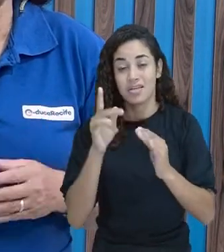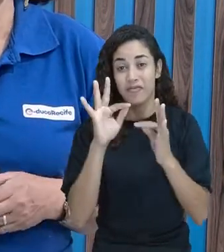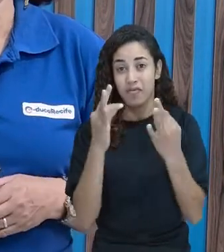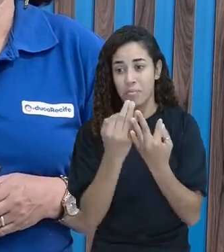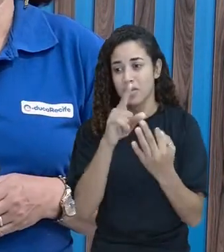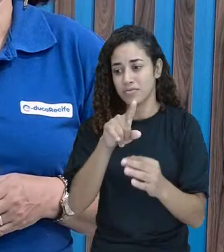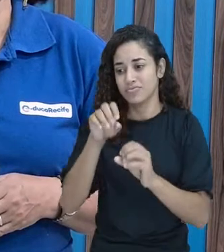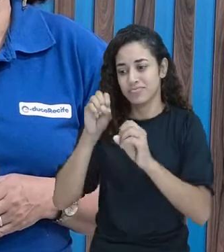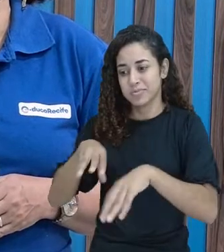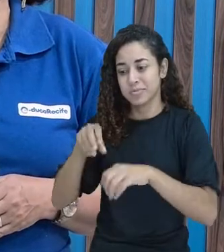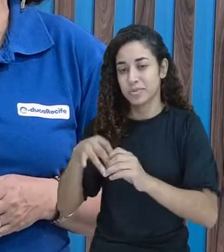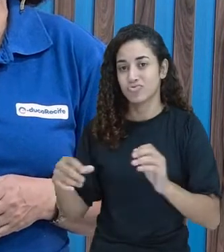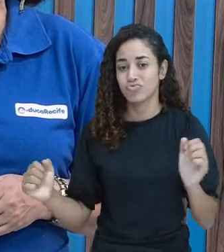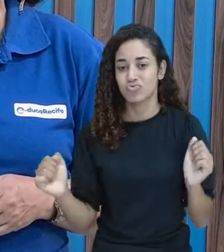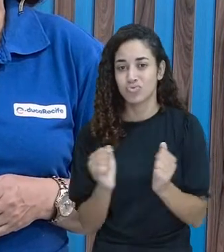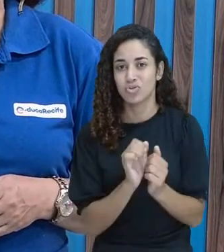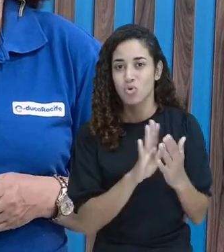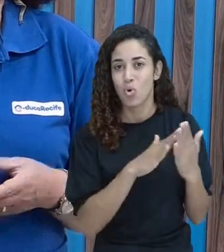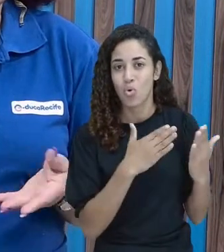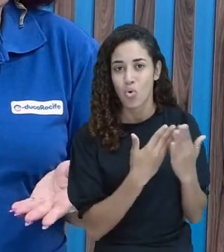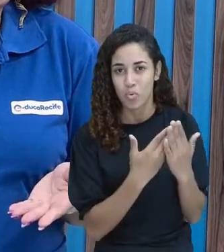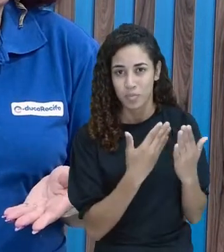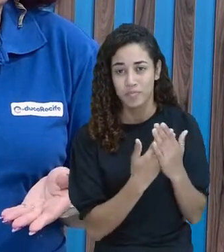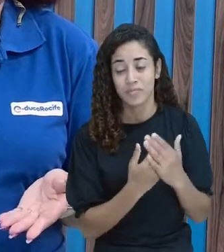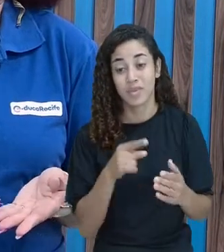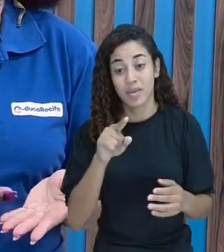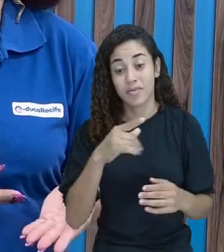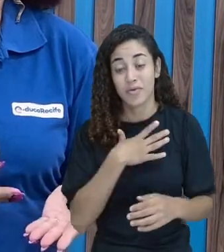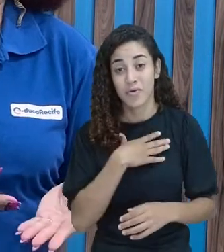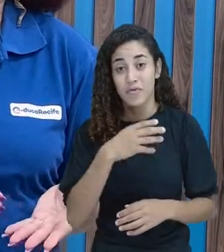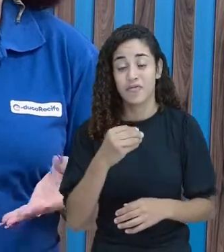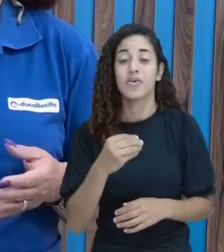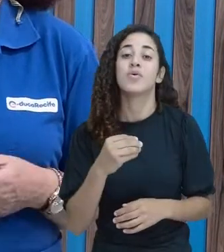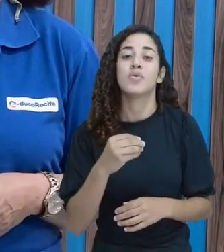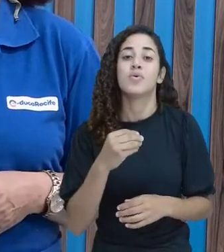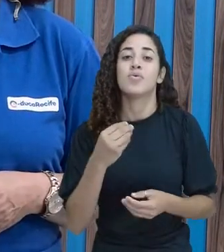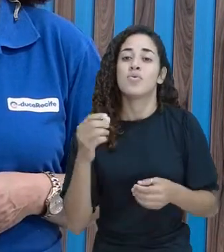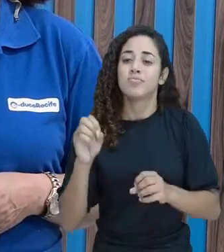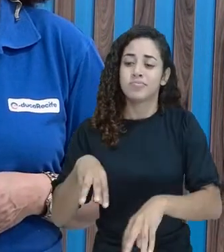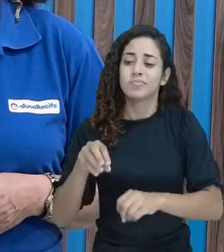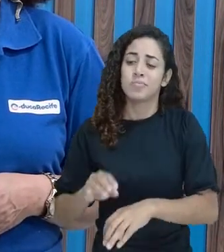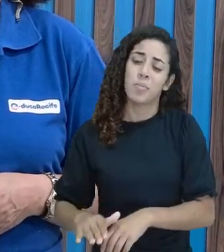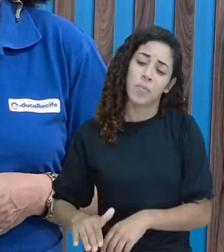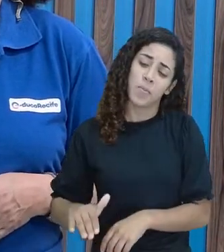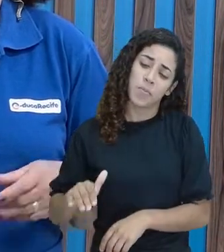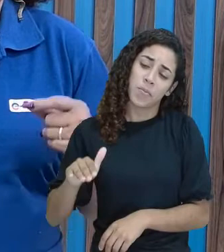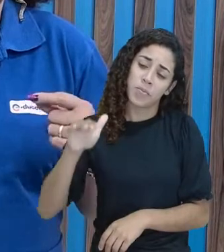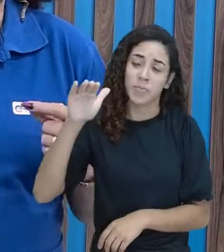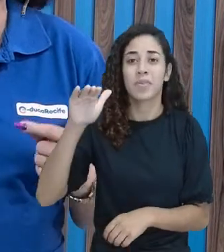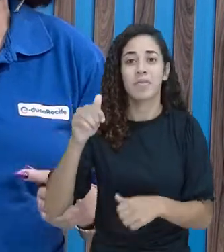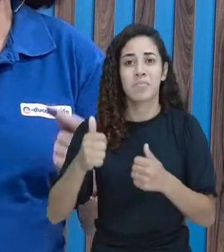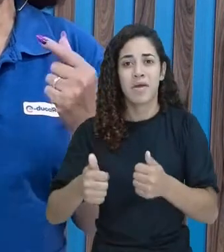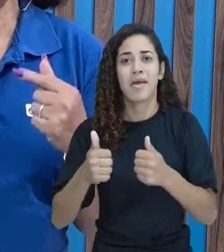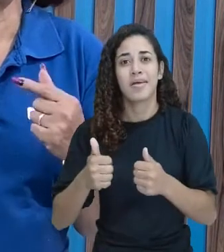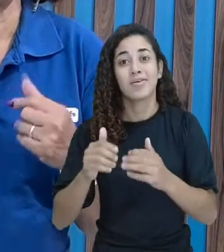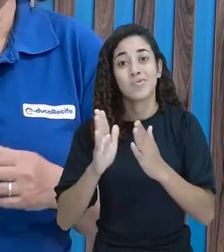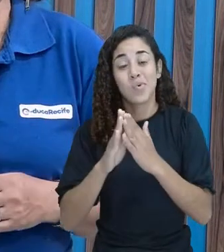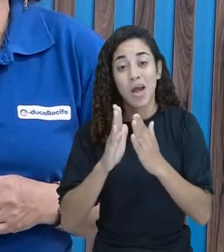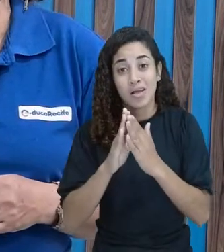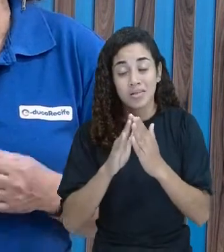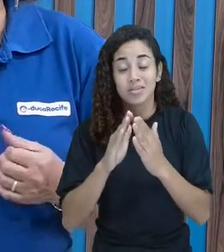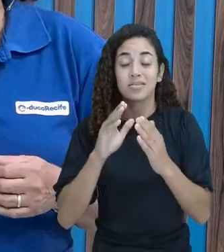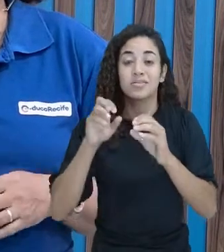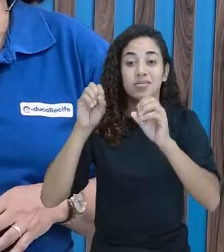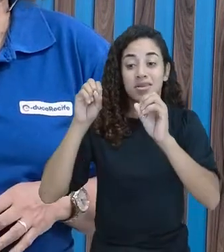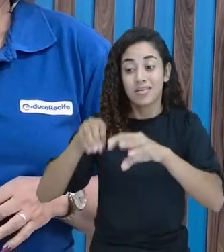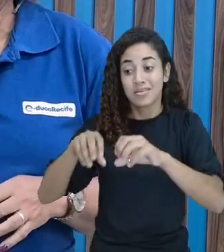junto com a escola, tá certo? Para que seu filho tenha, de fato, uma boa educação. A educação começa em casa,